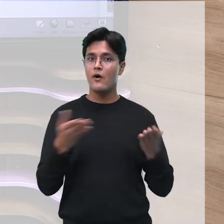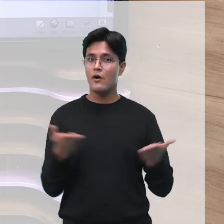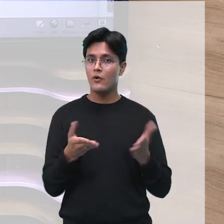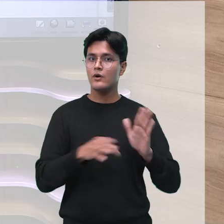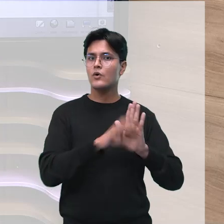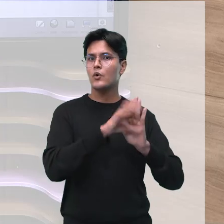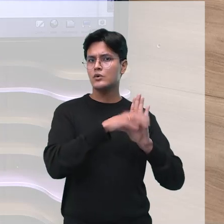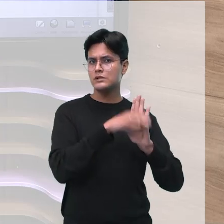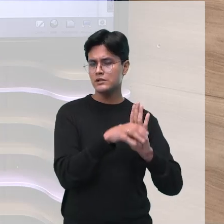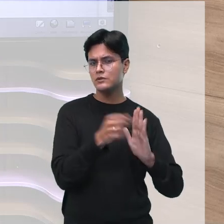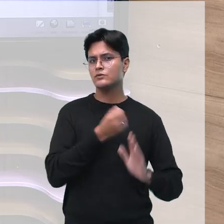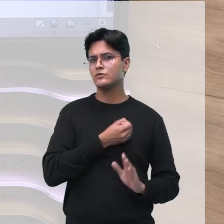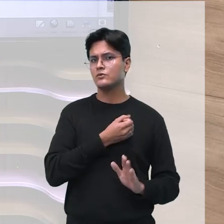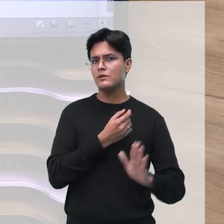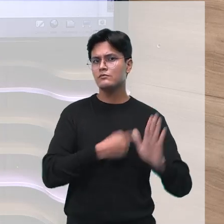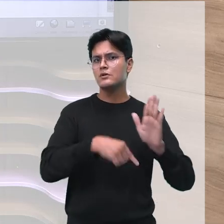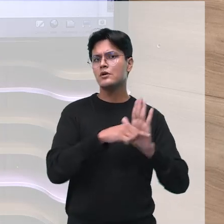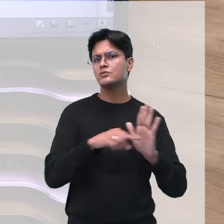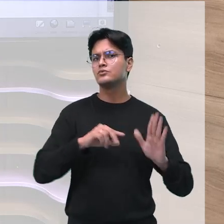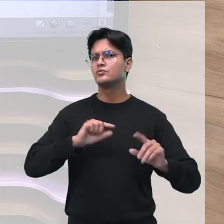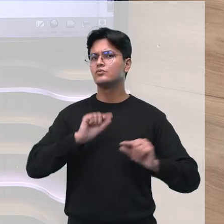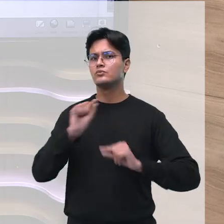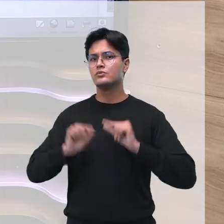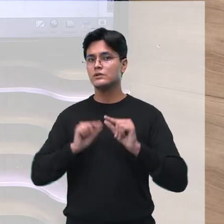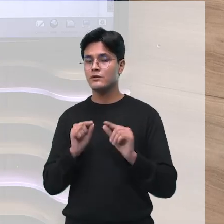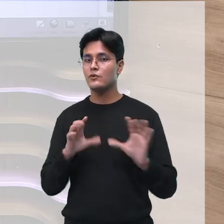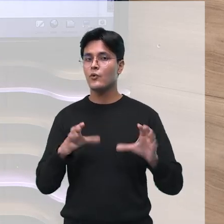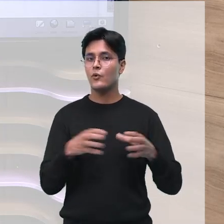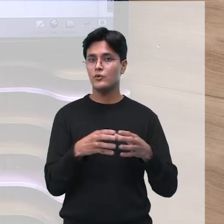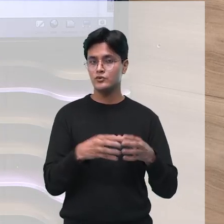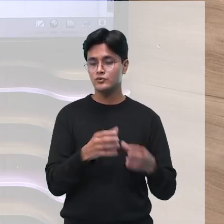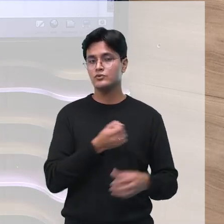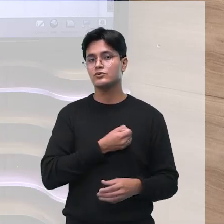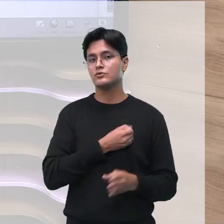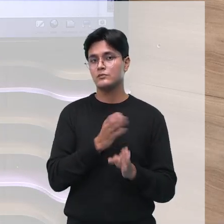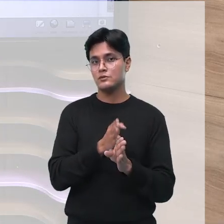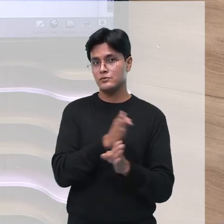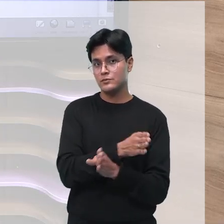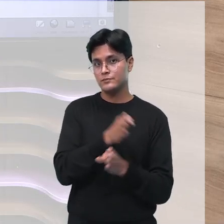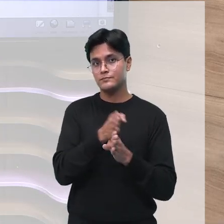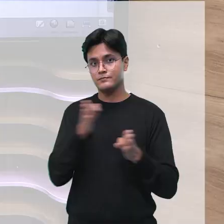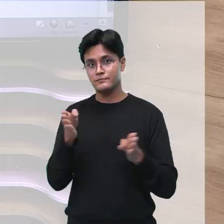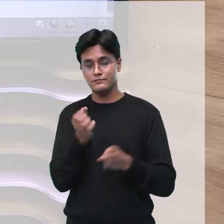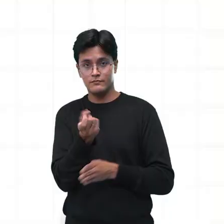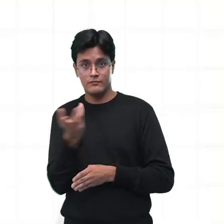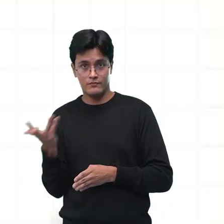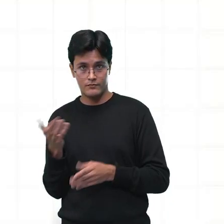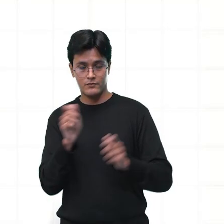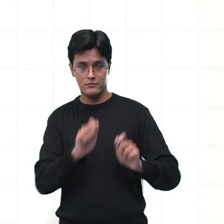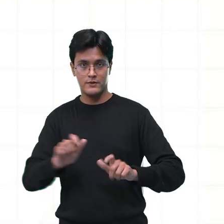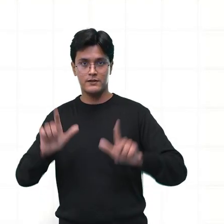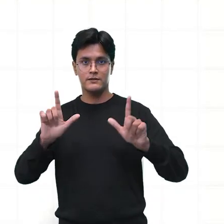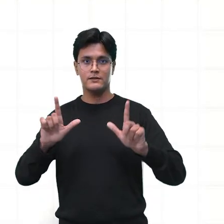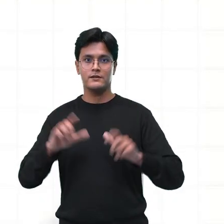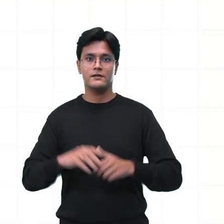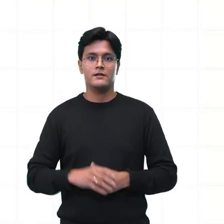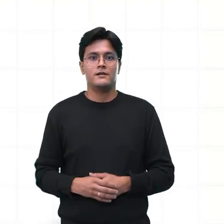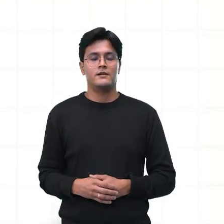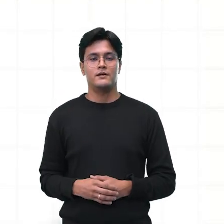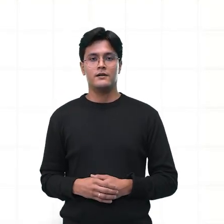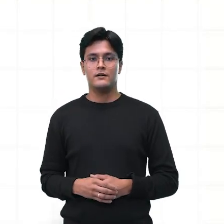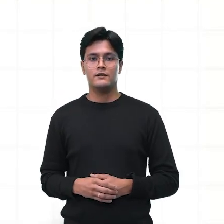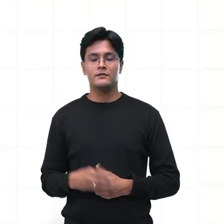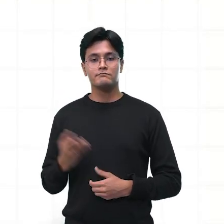é o número negativo, do que são, né, o conjunto dos números inteiros. Vamos, então, à nossa cartela. Aqui